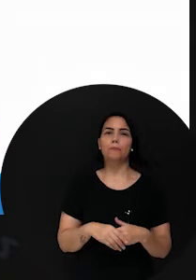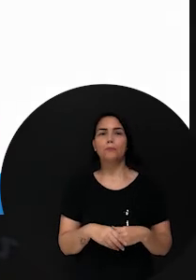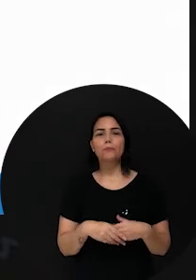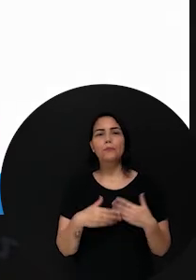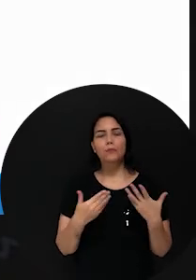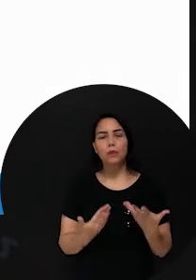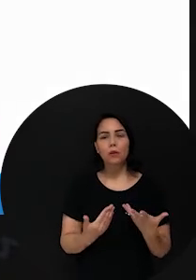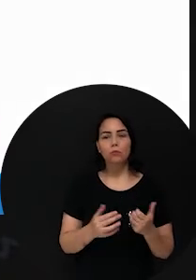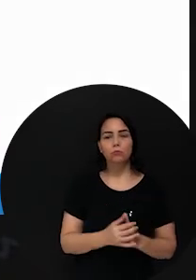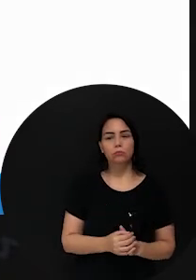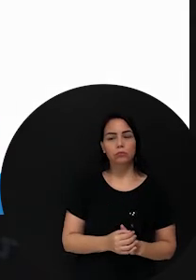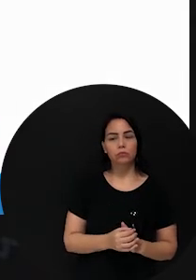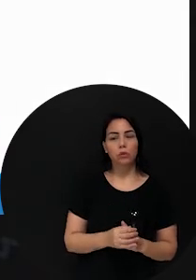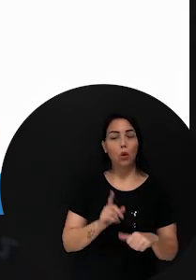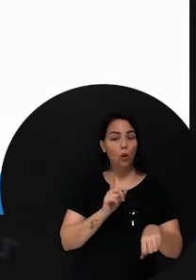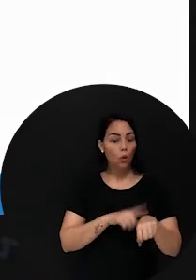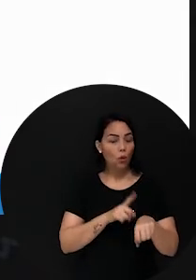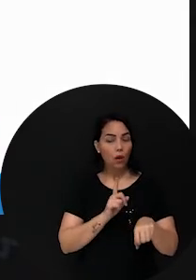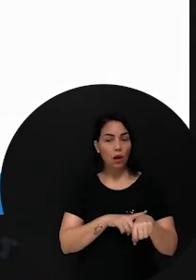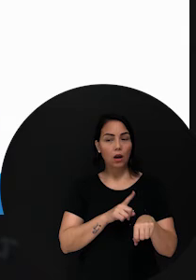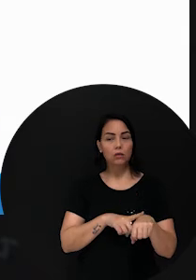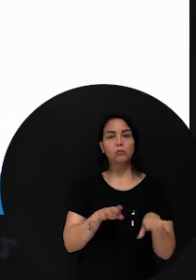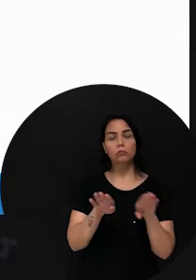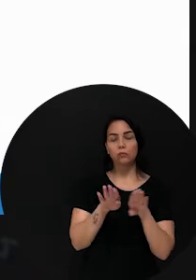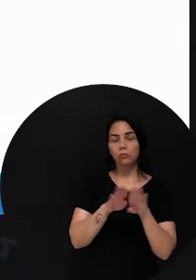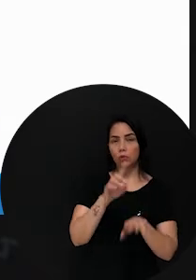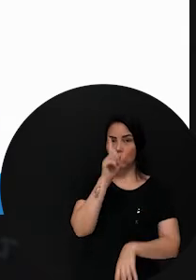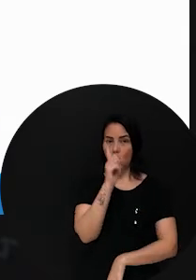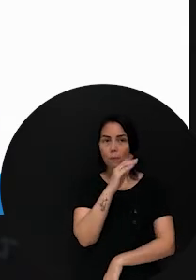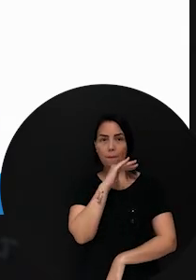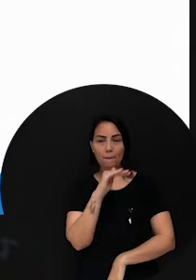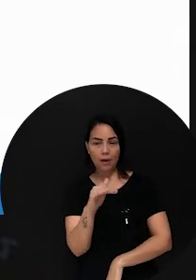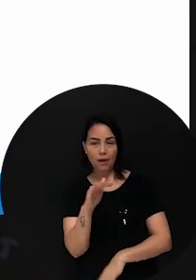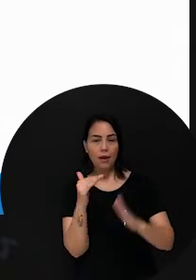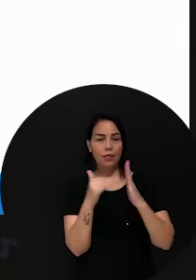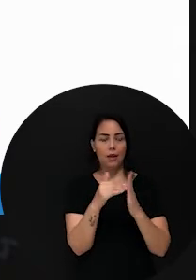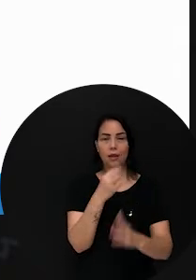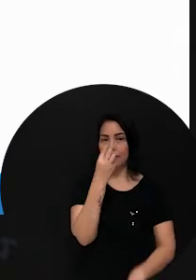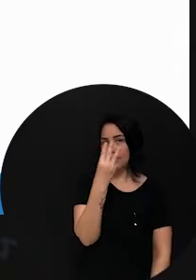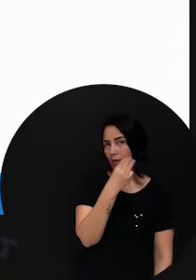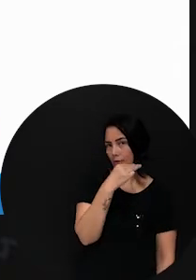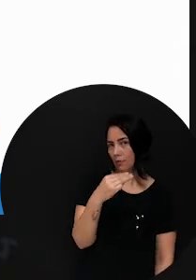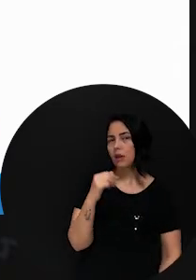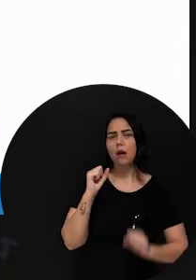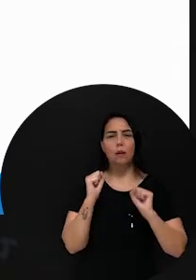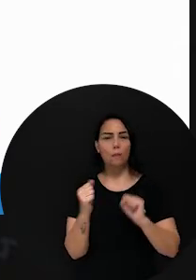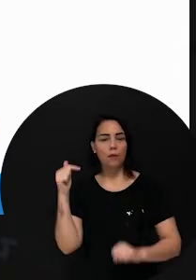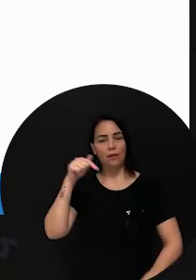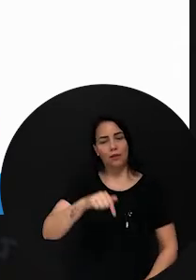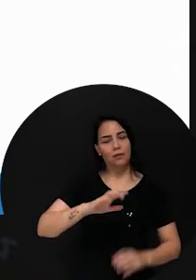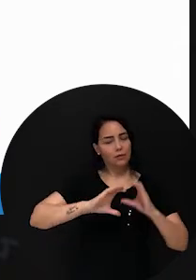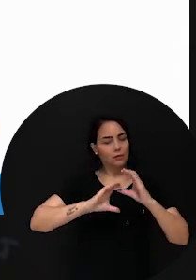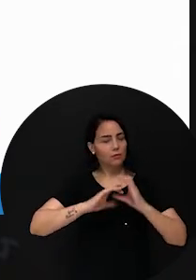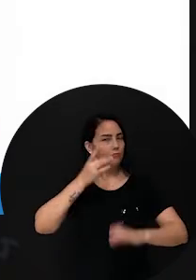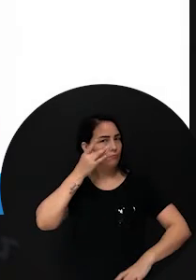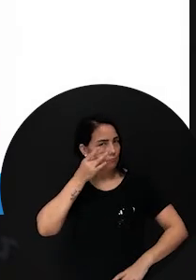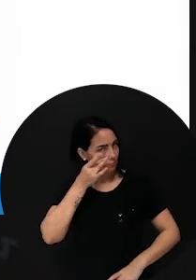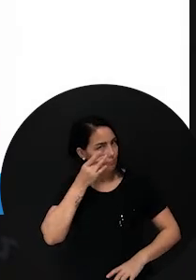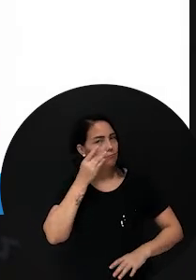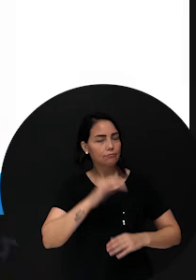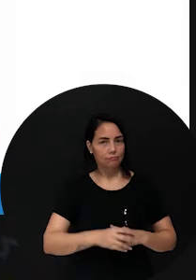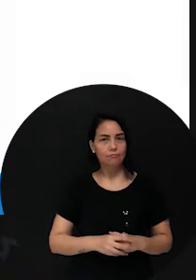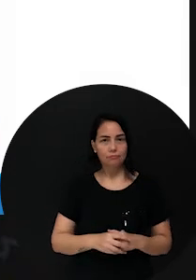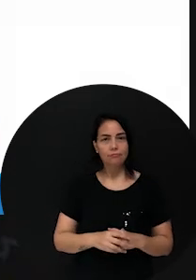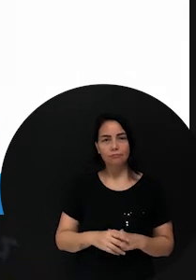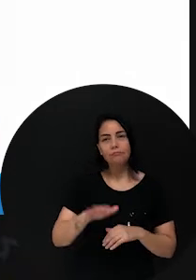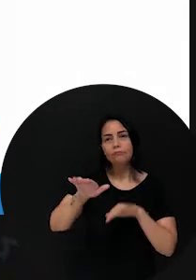conseguiu ou teve alguma dificuldade com acesso à internet, pode estar vindo aqui procurando a